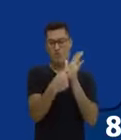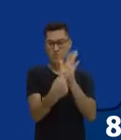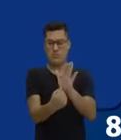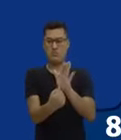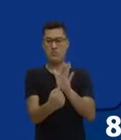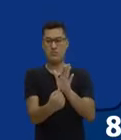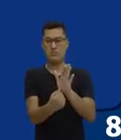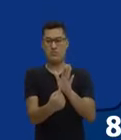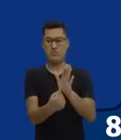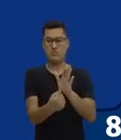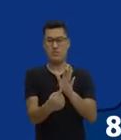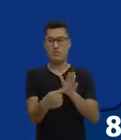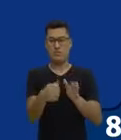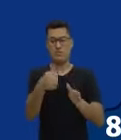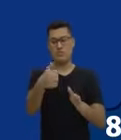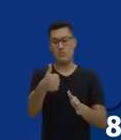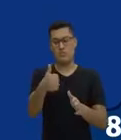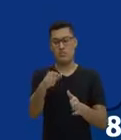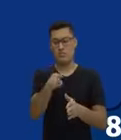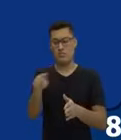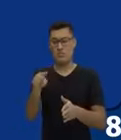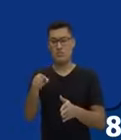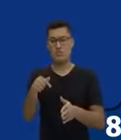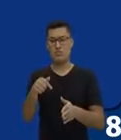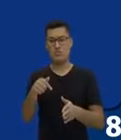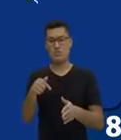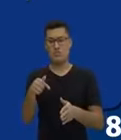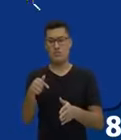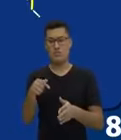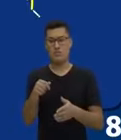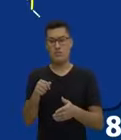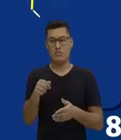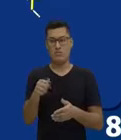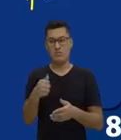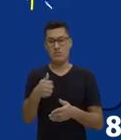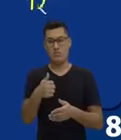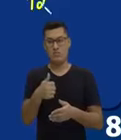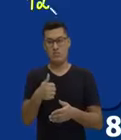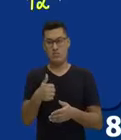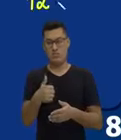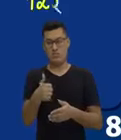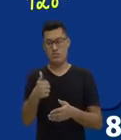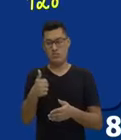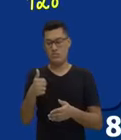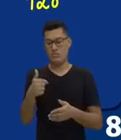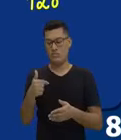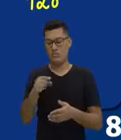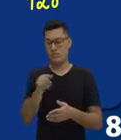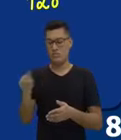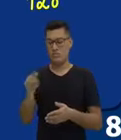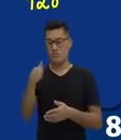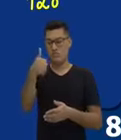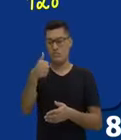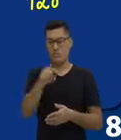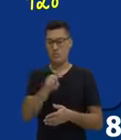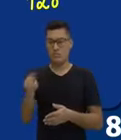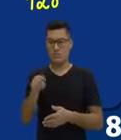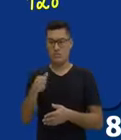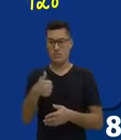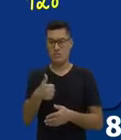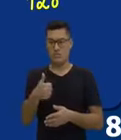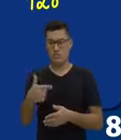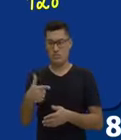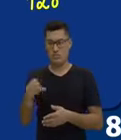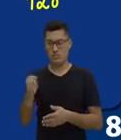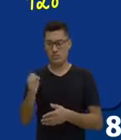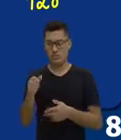elevado a 7 é 1, 2 elevado a 7 é 128, não é isso, Fernando? Isso, correto. Então, fazendo a